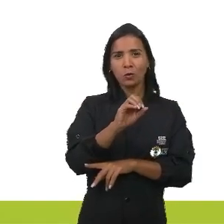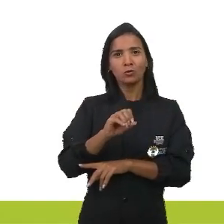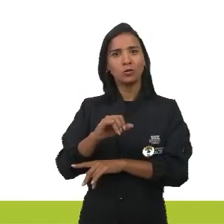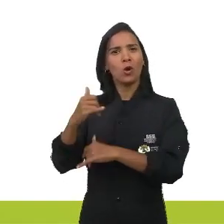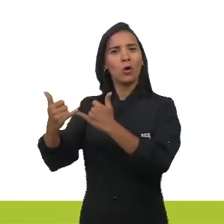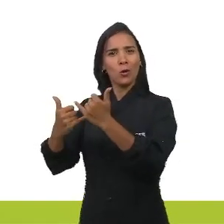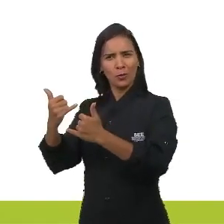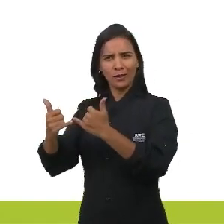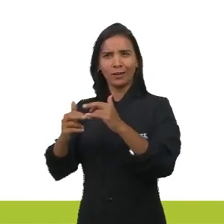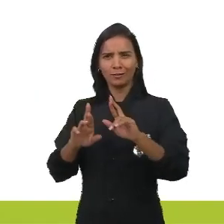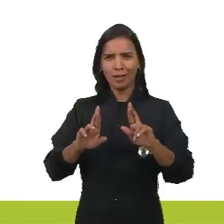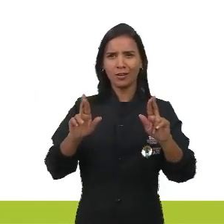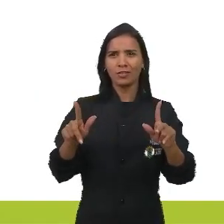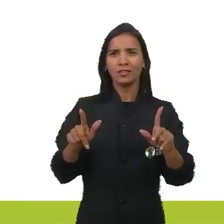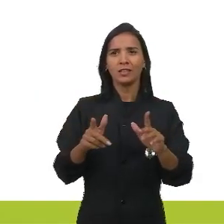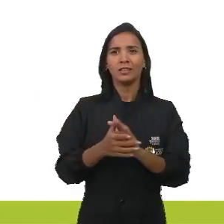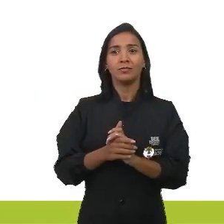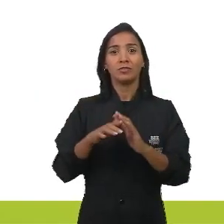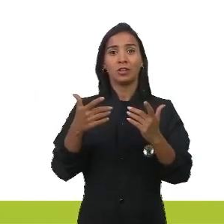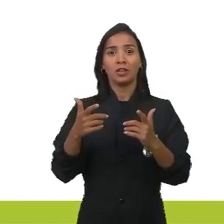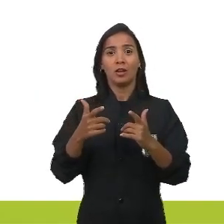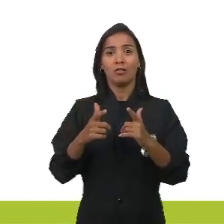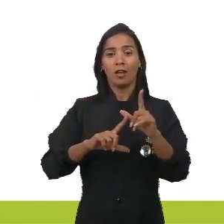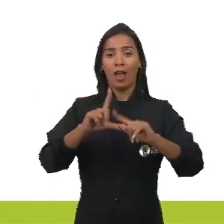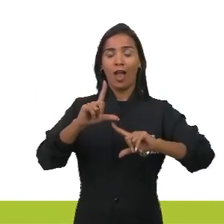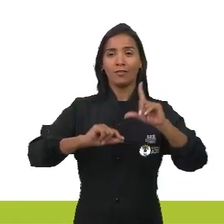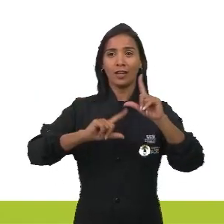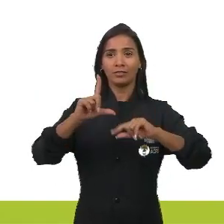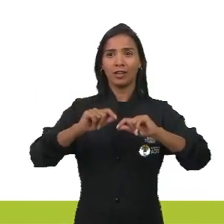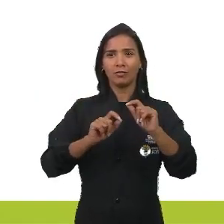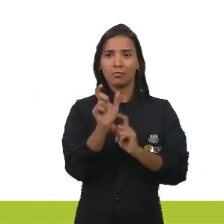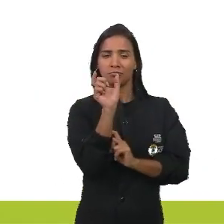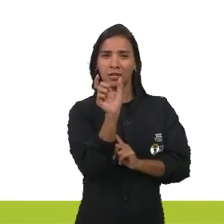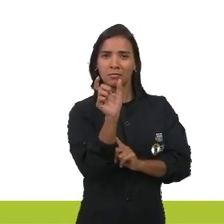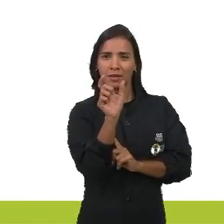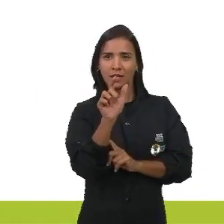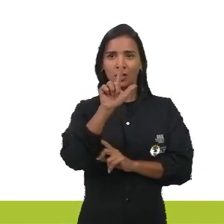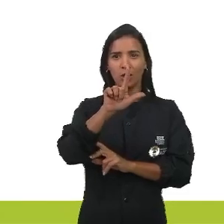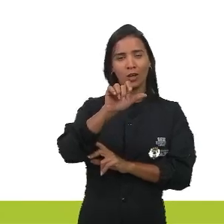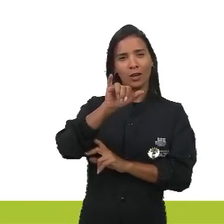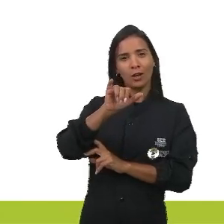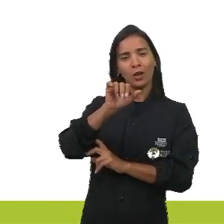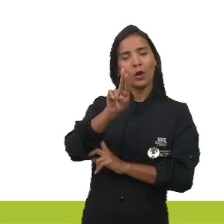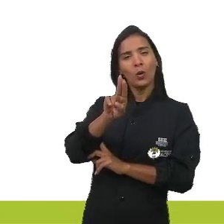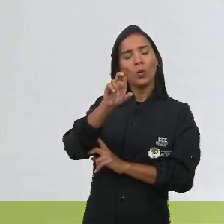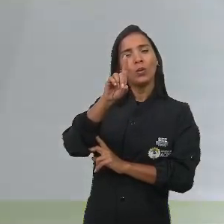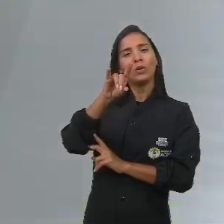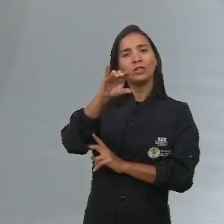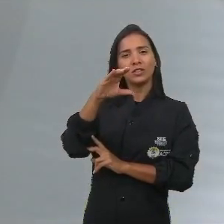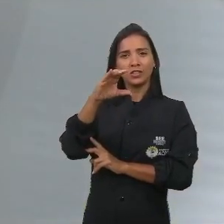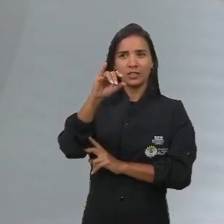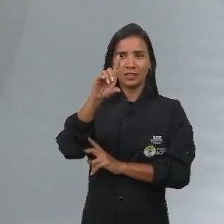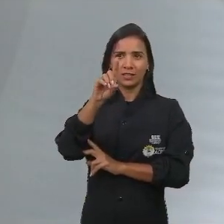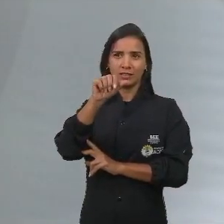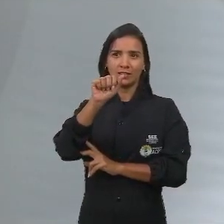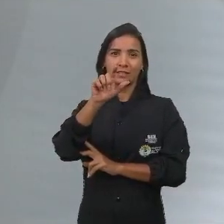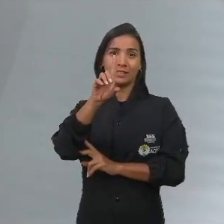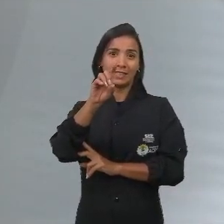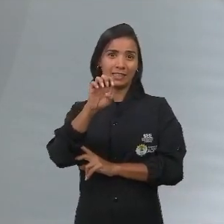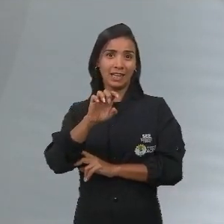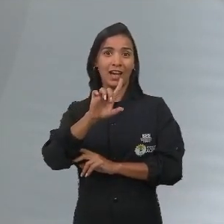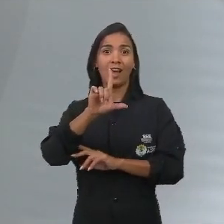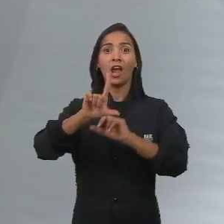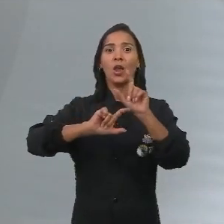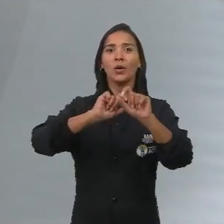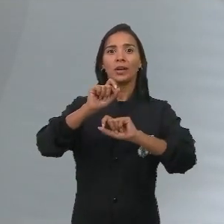importante tá aqui ó em estrelinha belíssima só para você não esquecer ludicidade leva come